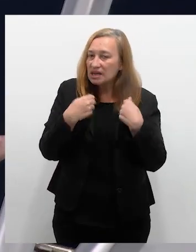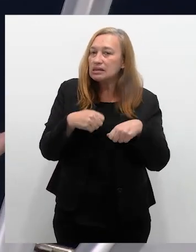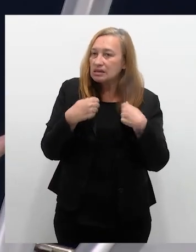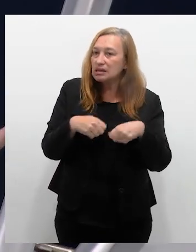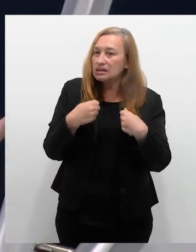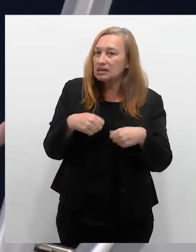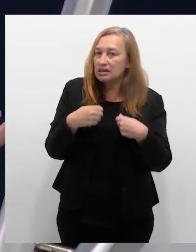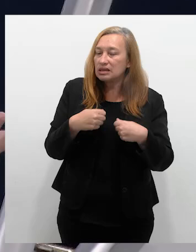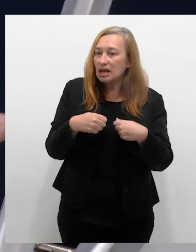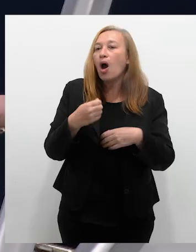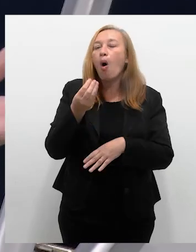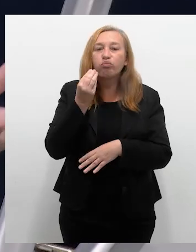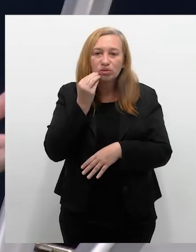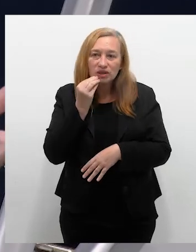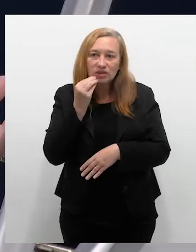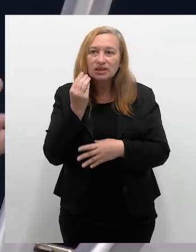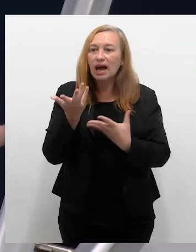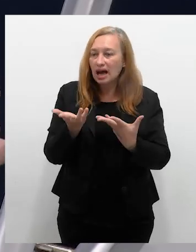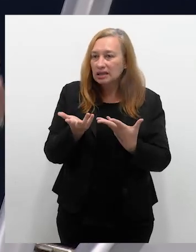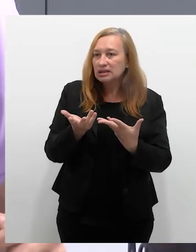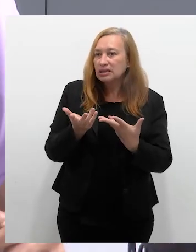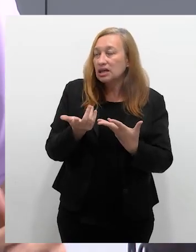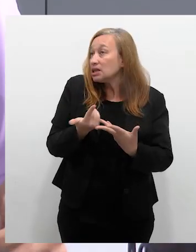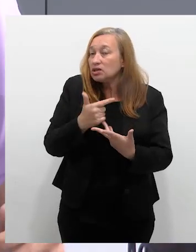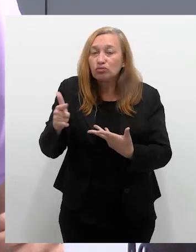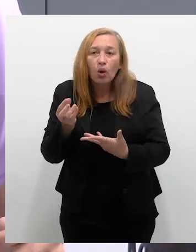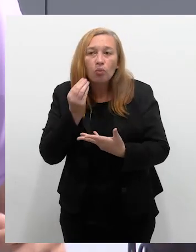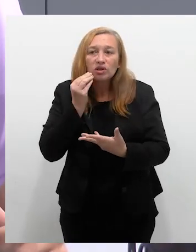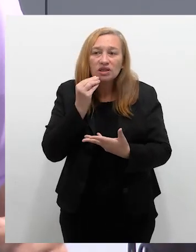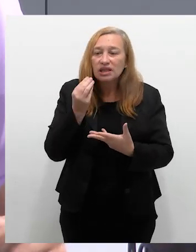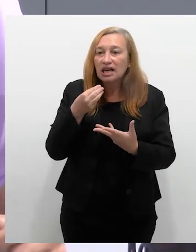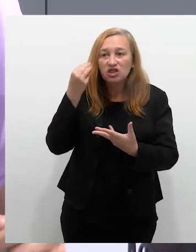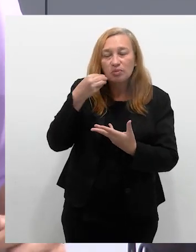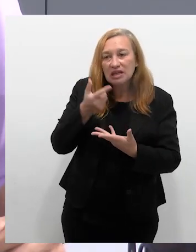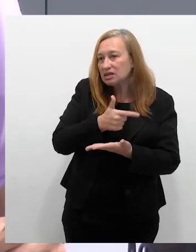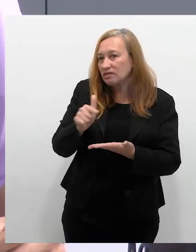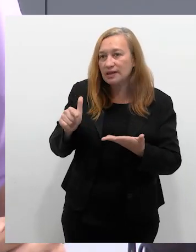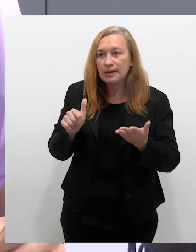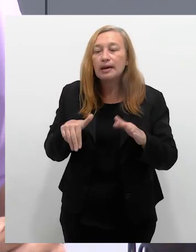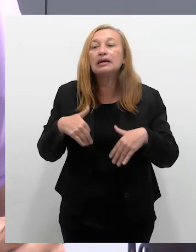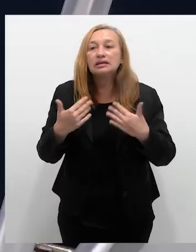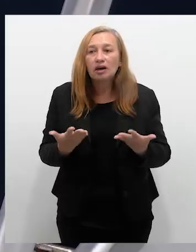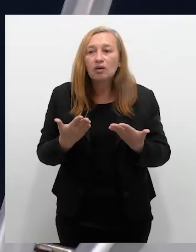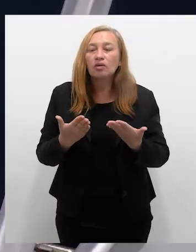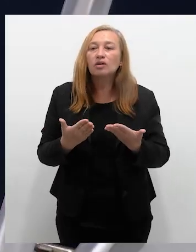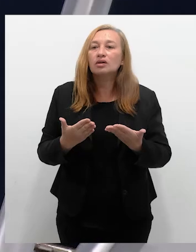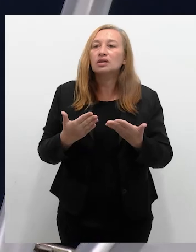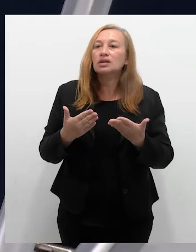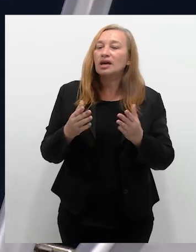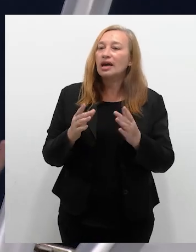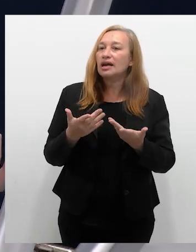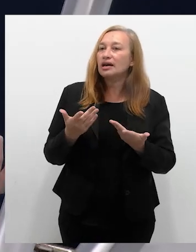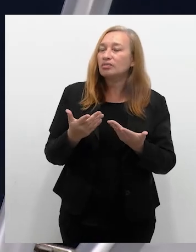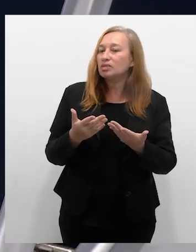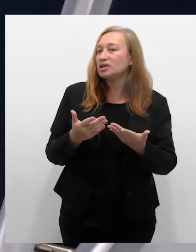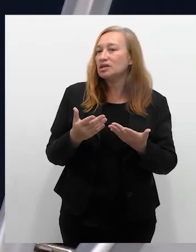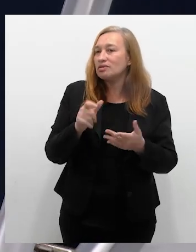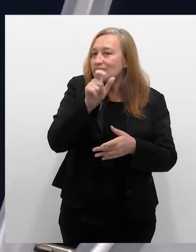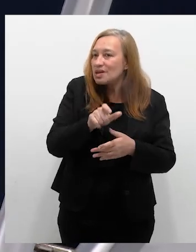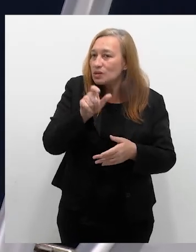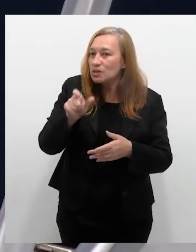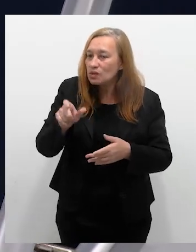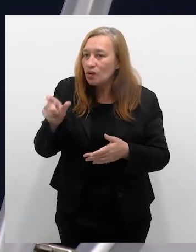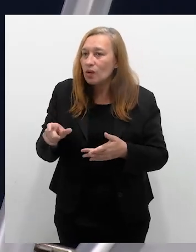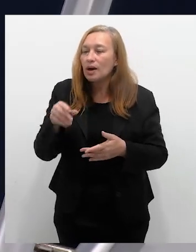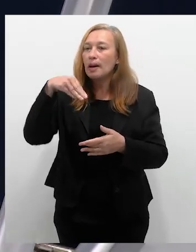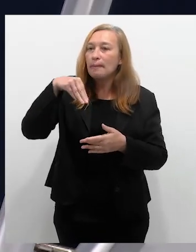Precisa ter essa oportunidade para eles, porque se não tem oportunidade, quando você vai começar, né? Eram muito talentosos.